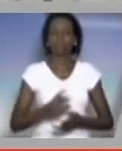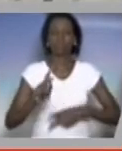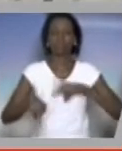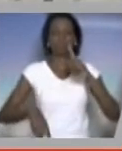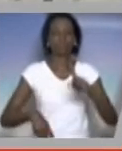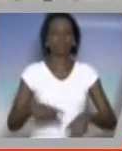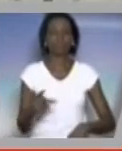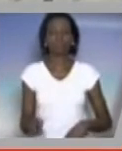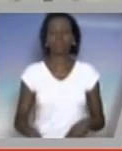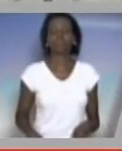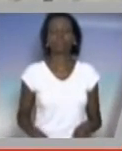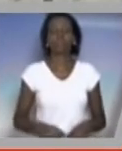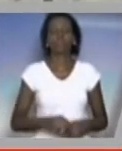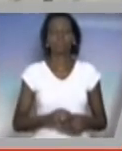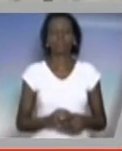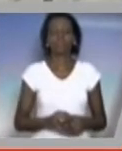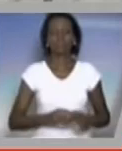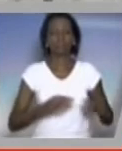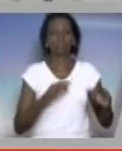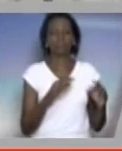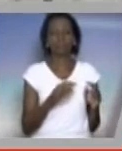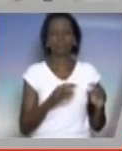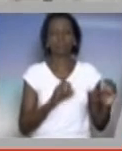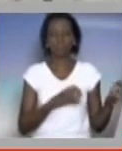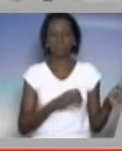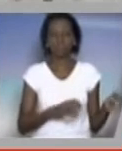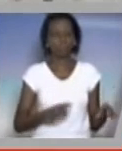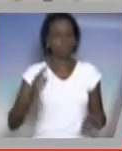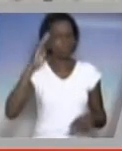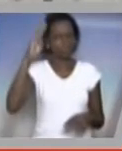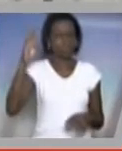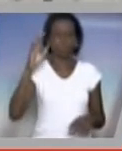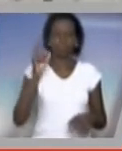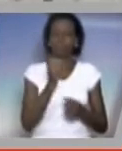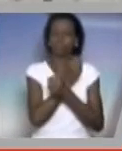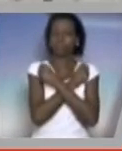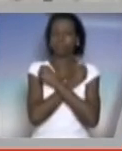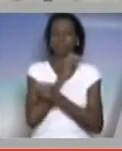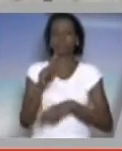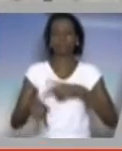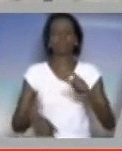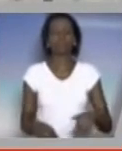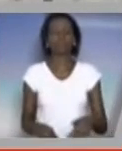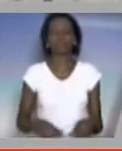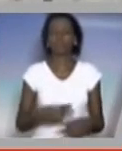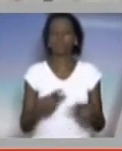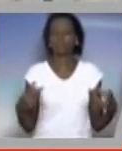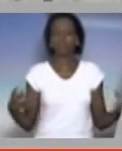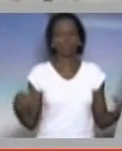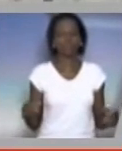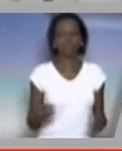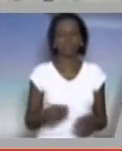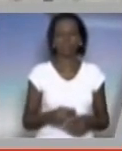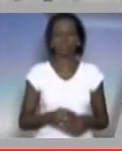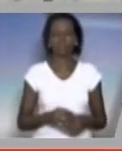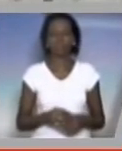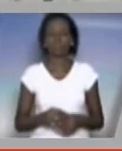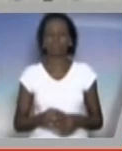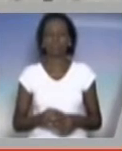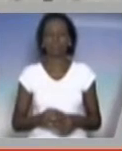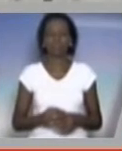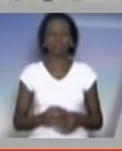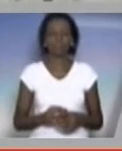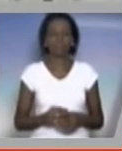da escola e da educação, e, sobretudo, do magistério público. São vários atos que vêm de longe,